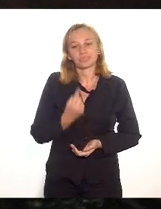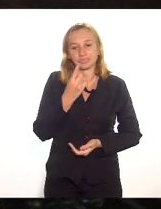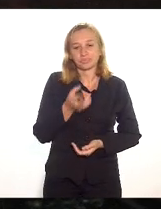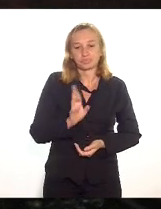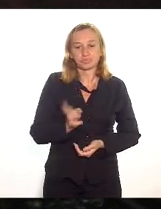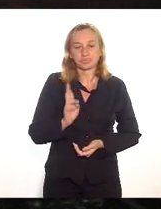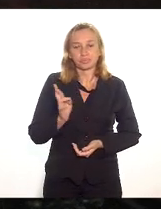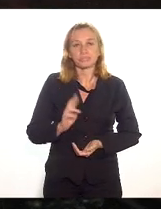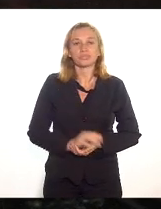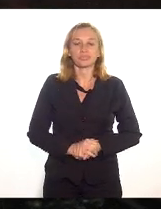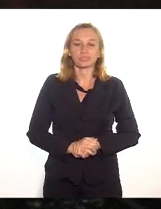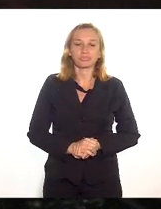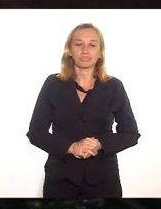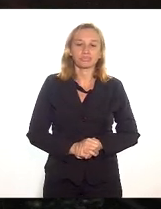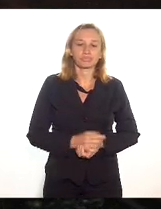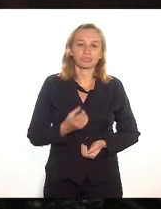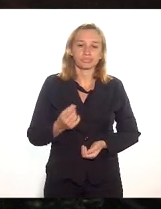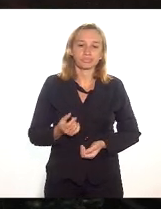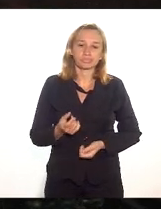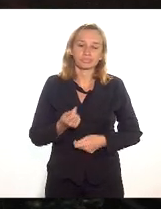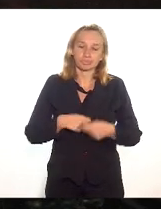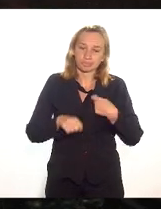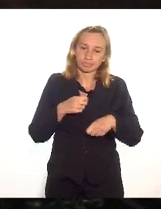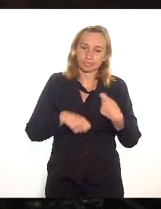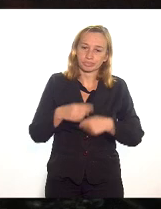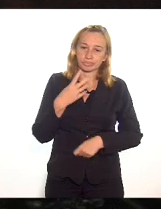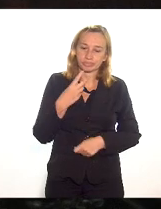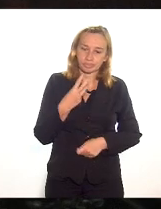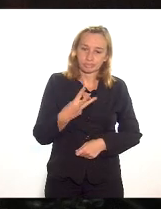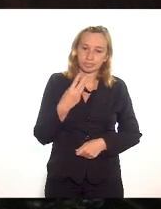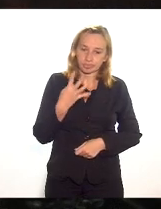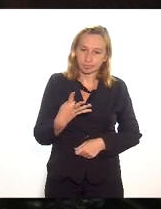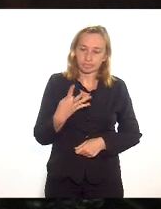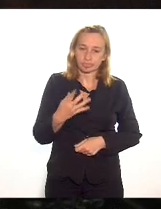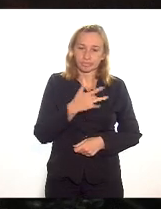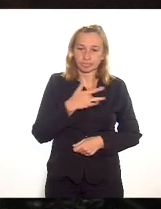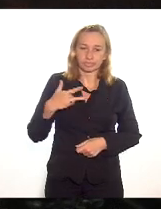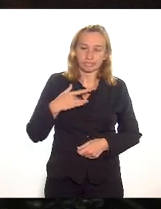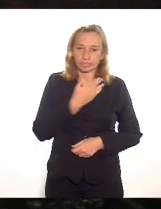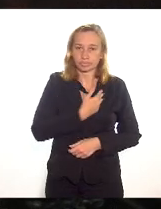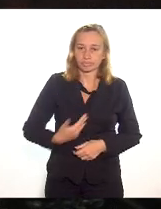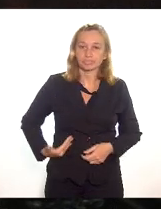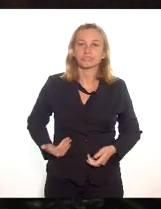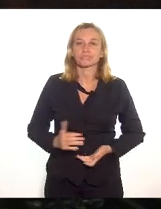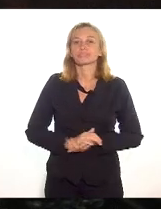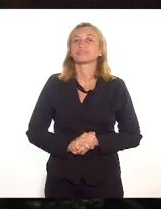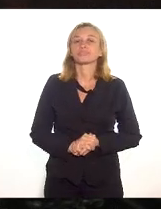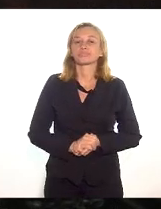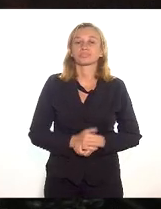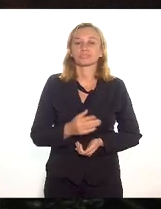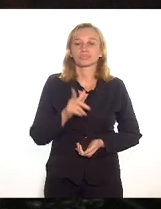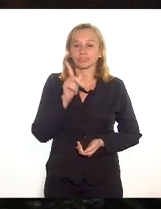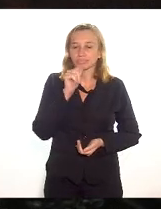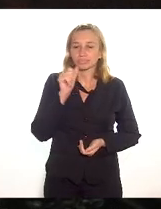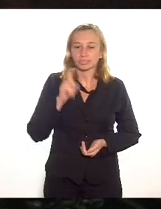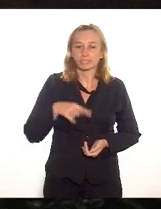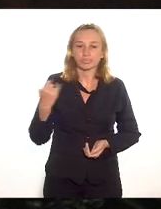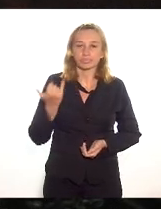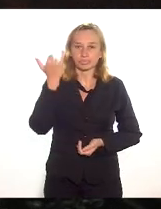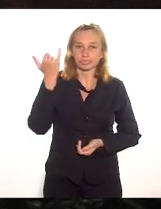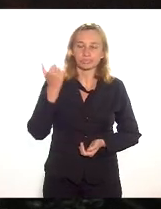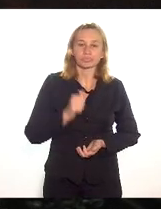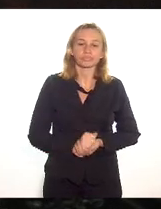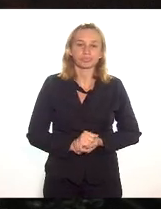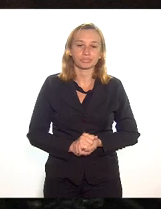investido em saneamento, você economiza 3, 4 em saúde pública. Por isso, a água é tão importante para a